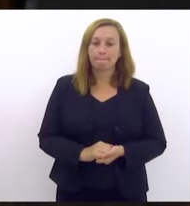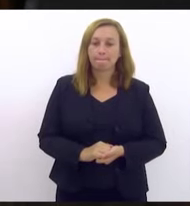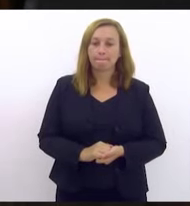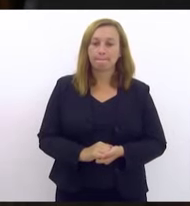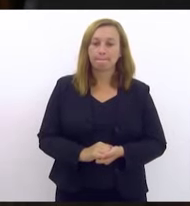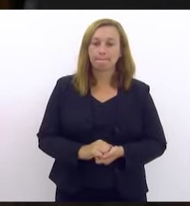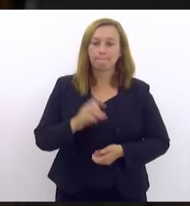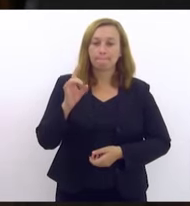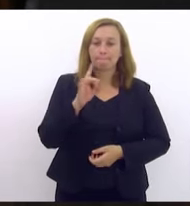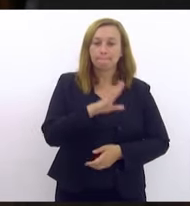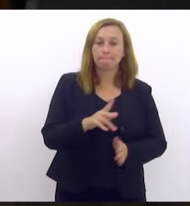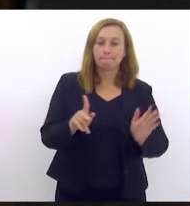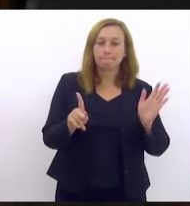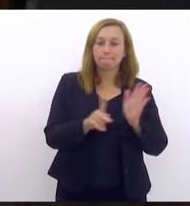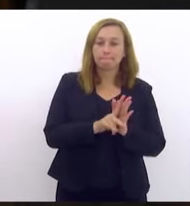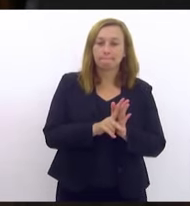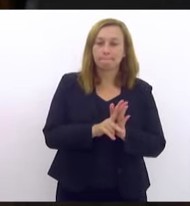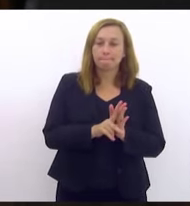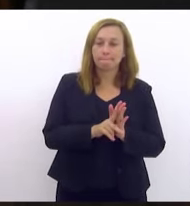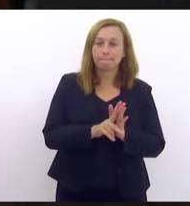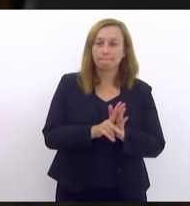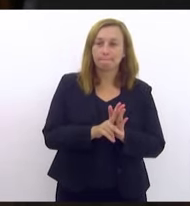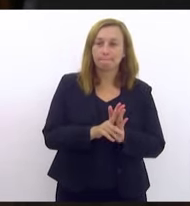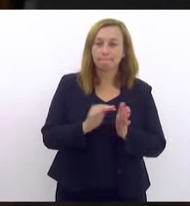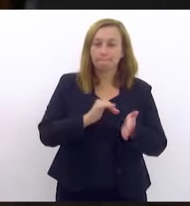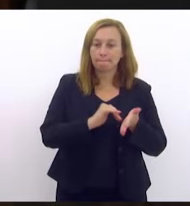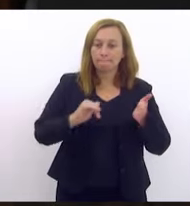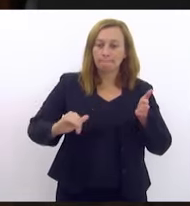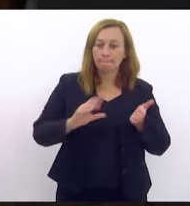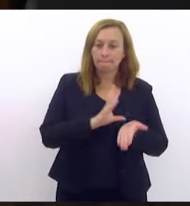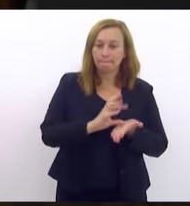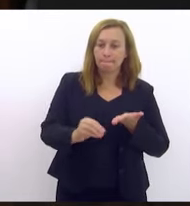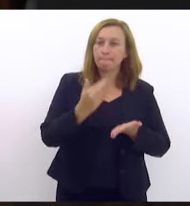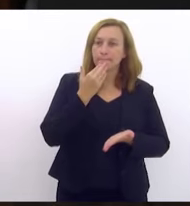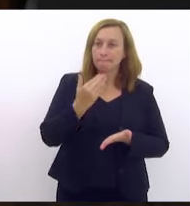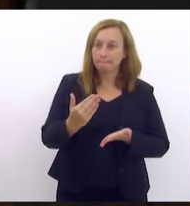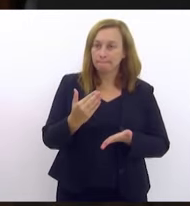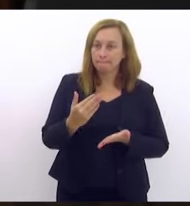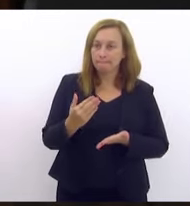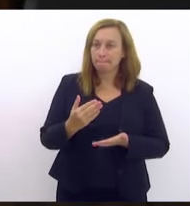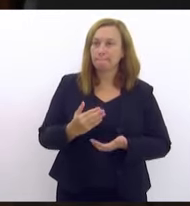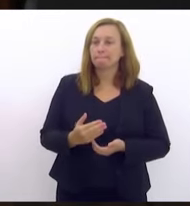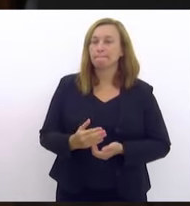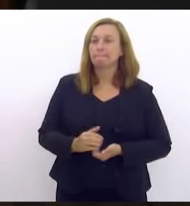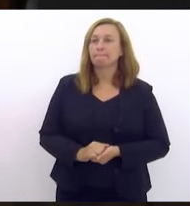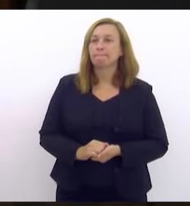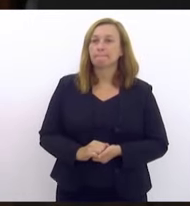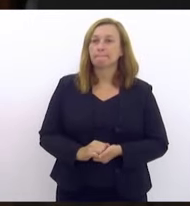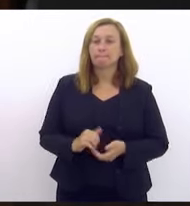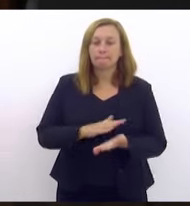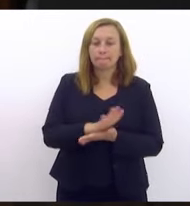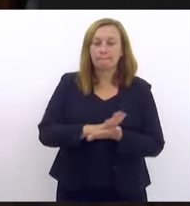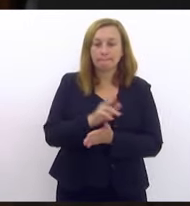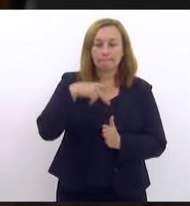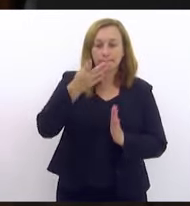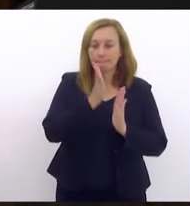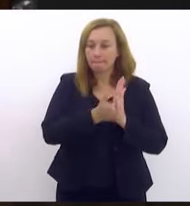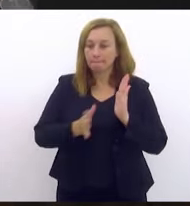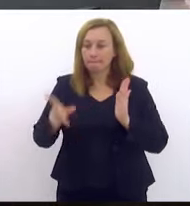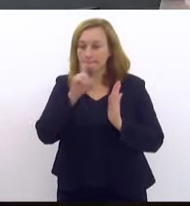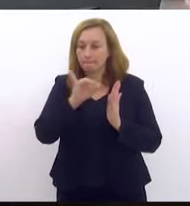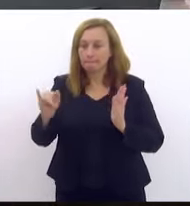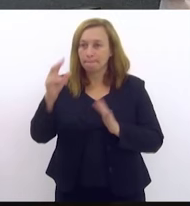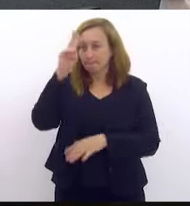O último projeto está retirado da pauta a pedido do autor. Nada mais havendo a tratar na ordem do